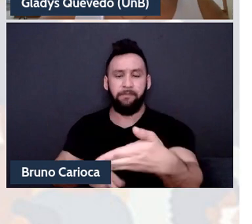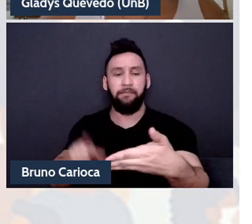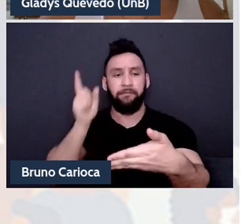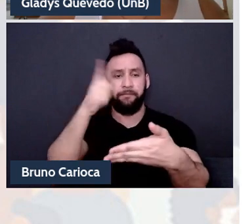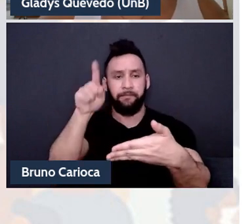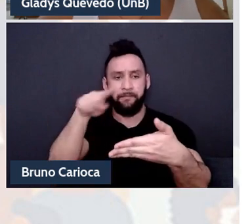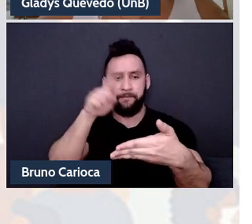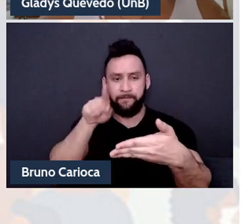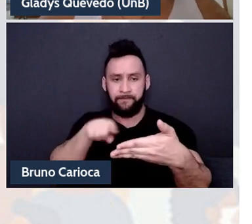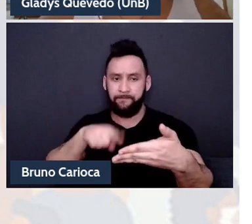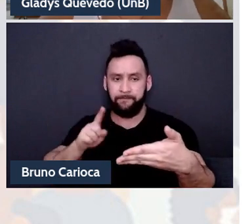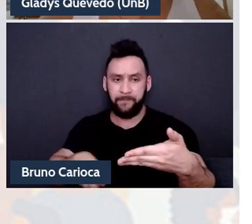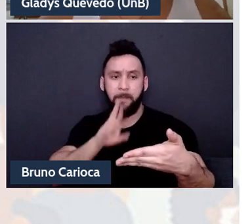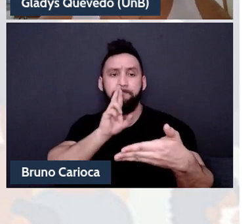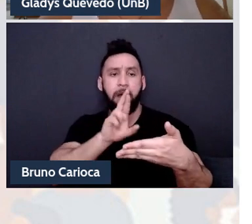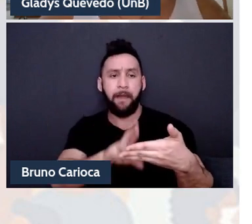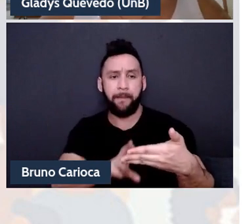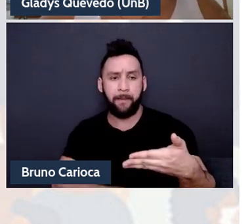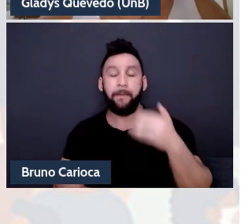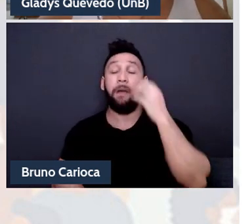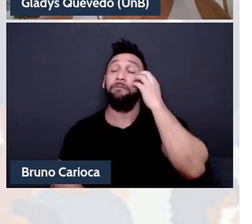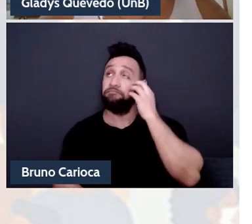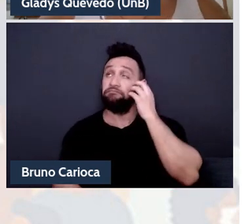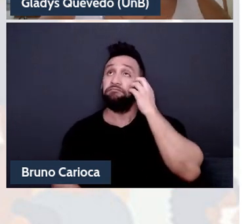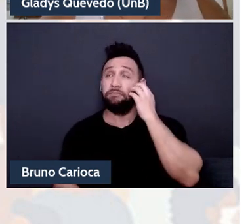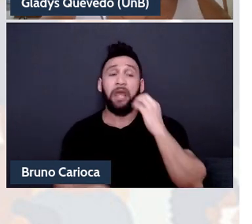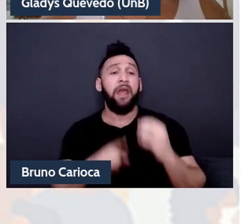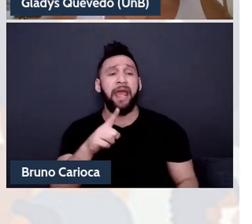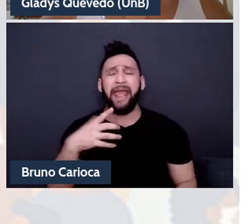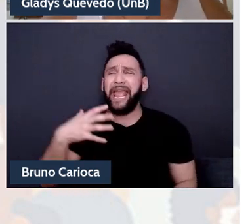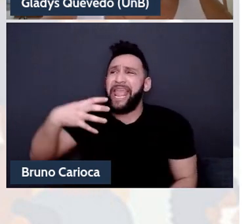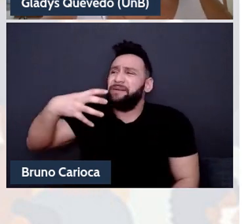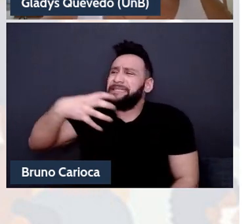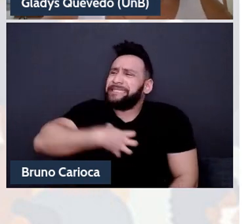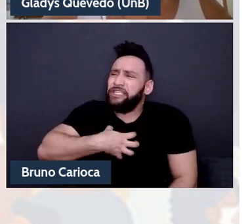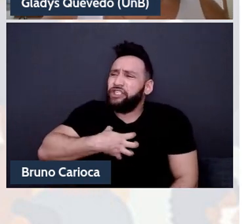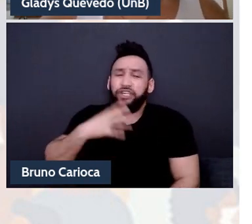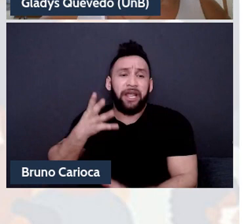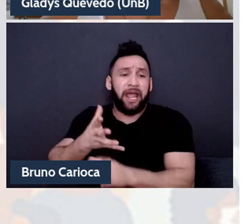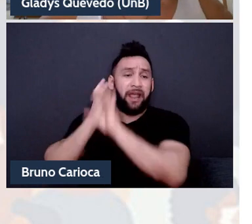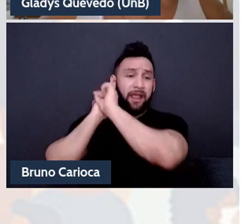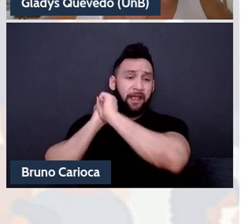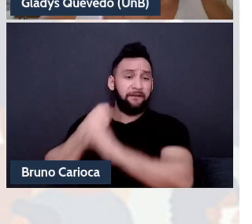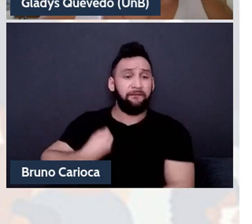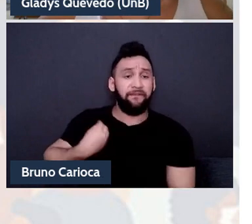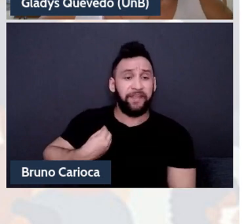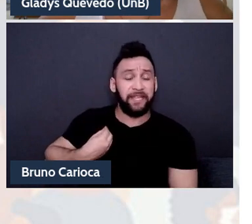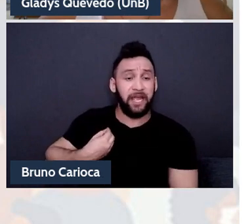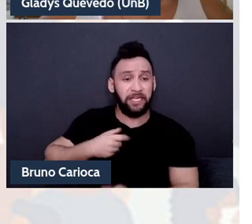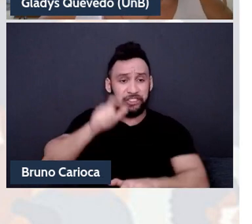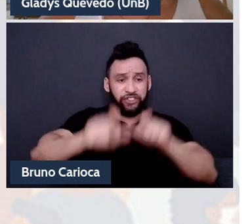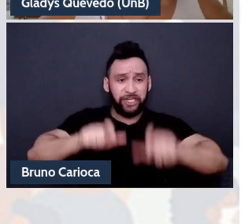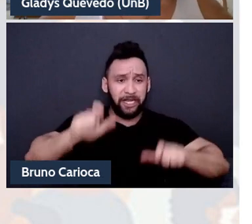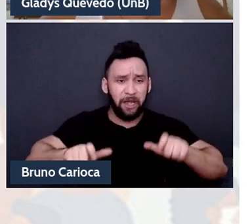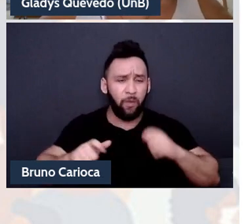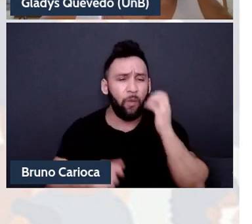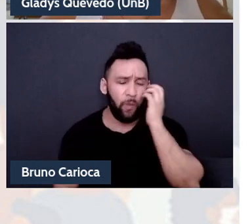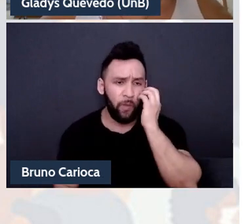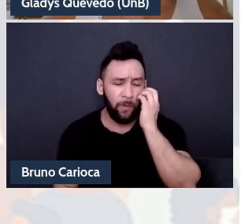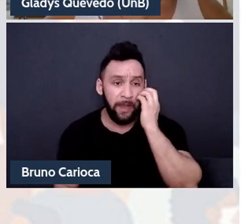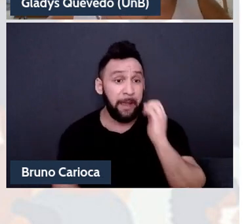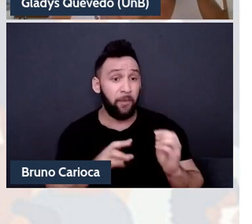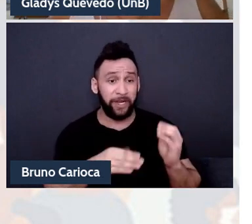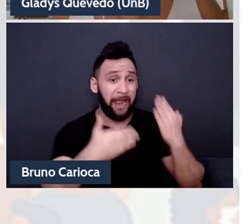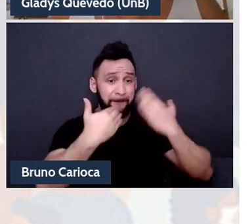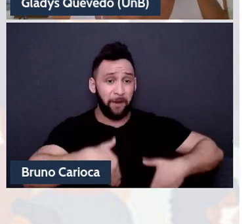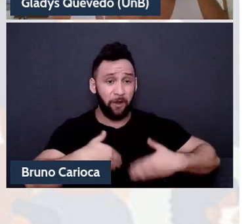fazer como sociedade e, mais importante ainda, como docentes. Né? O que está por trás dos testes? o que, que eles